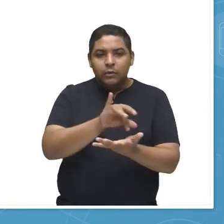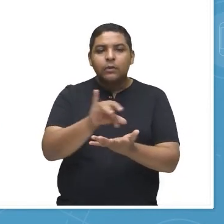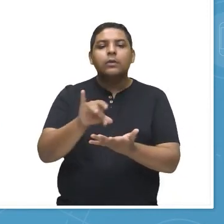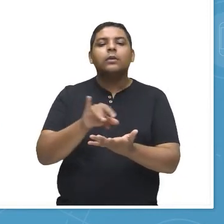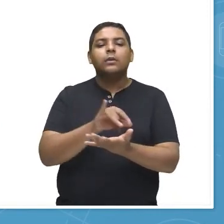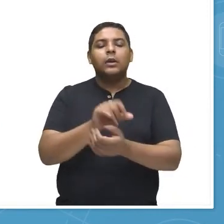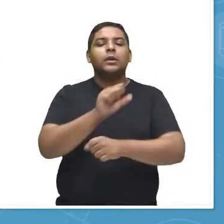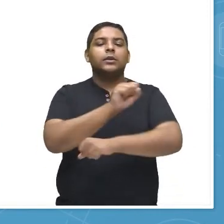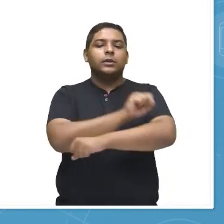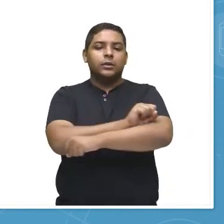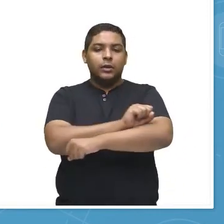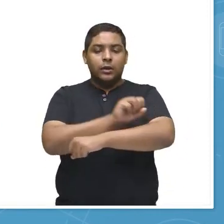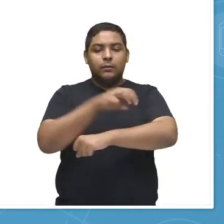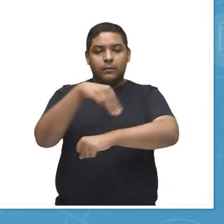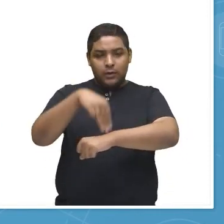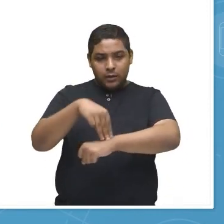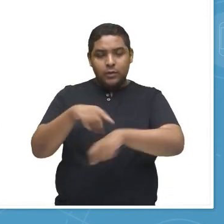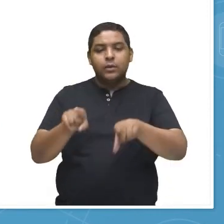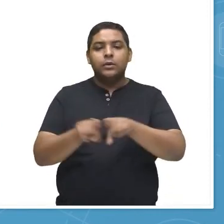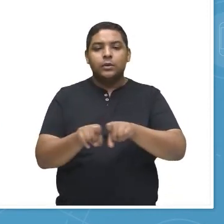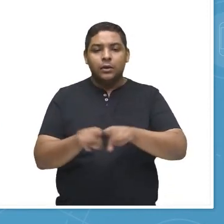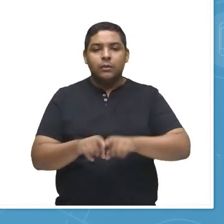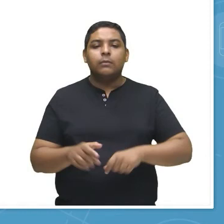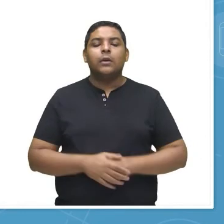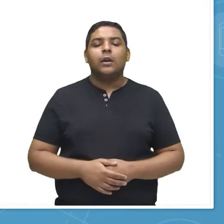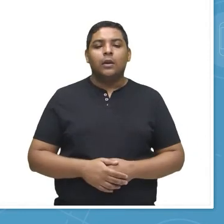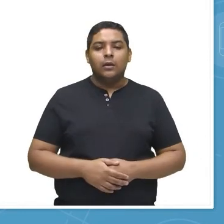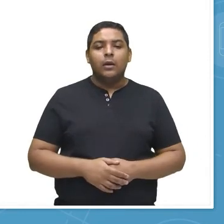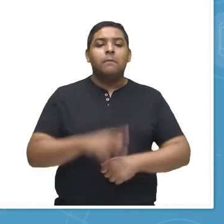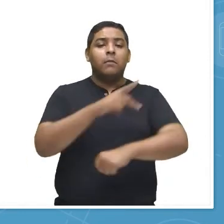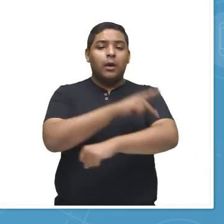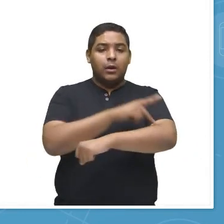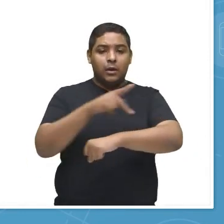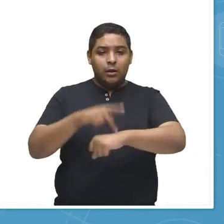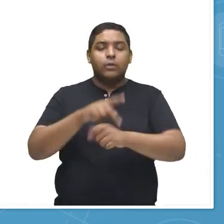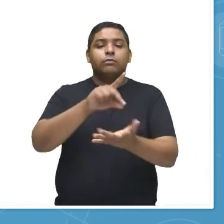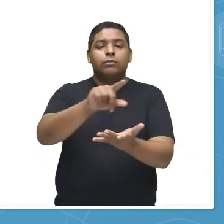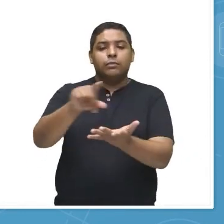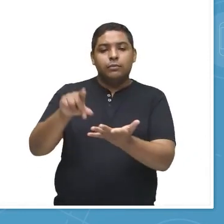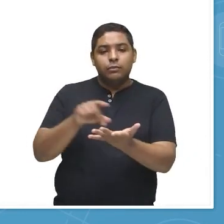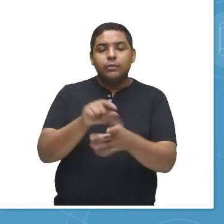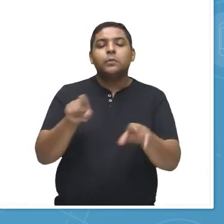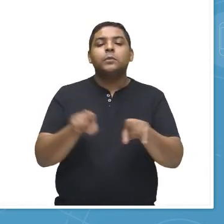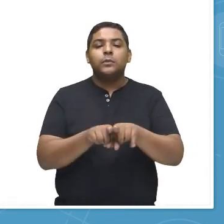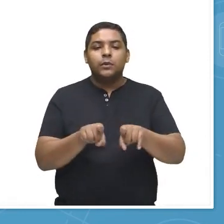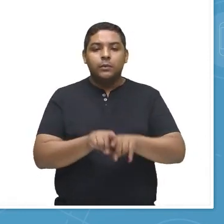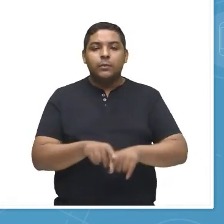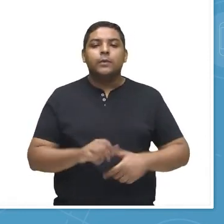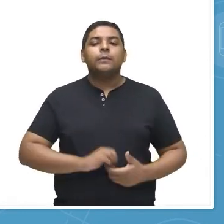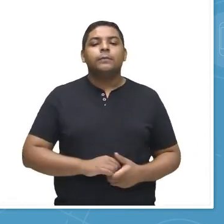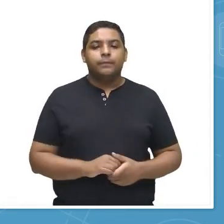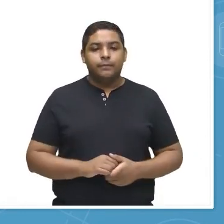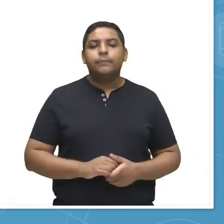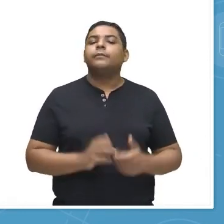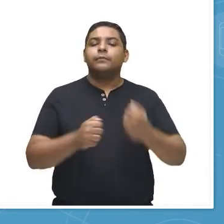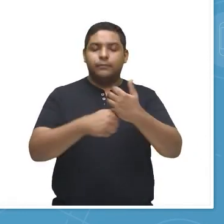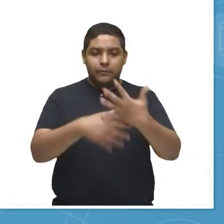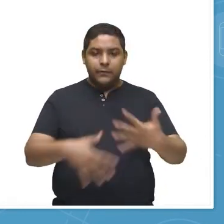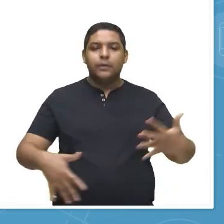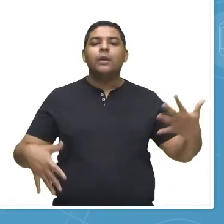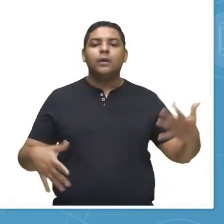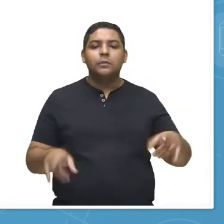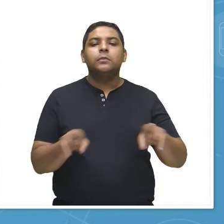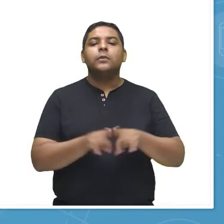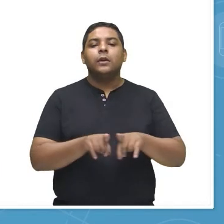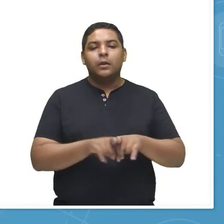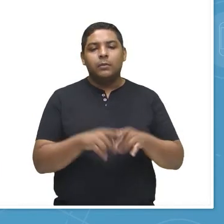Secretaria Municipal de Educação, pela equipe pedagógica do Centro de Mídias, tá? Então, tudo que você fala aqui no chat